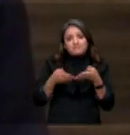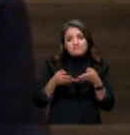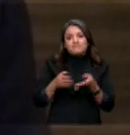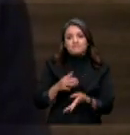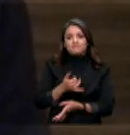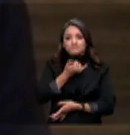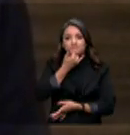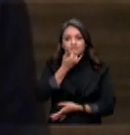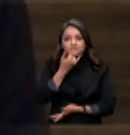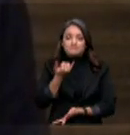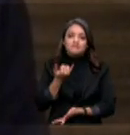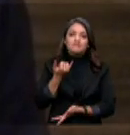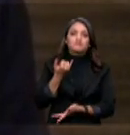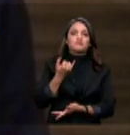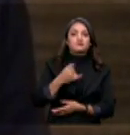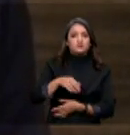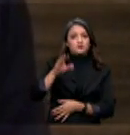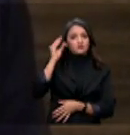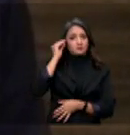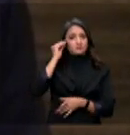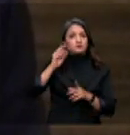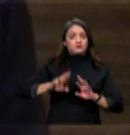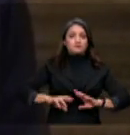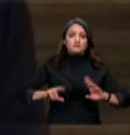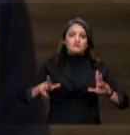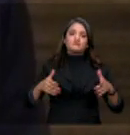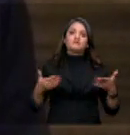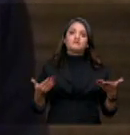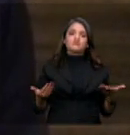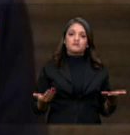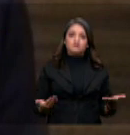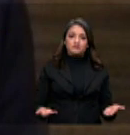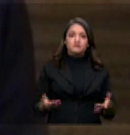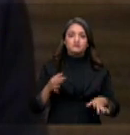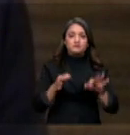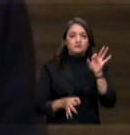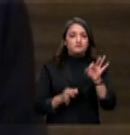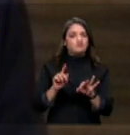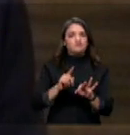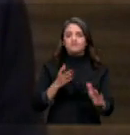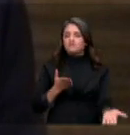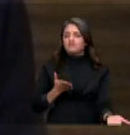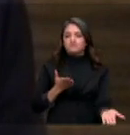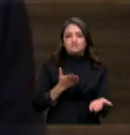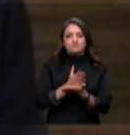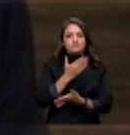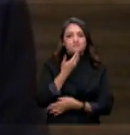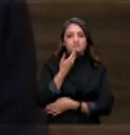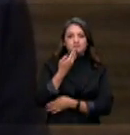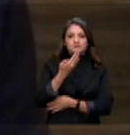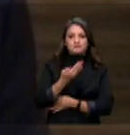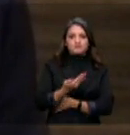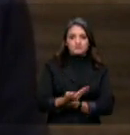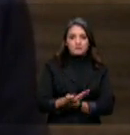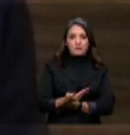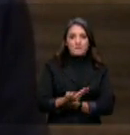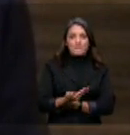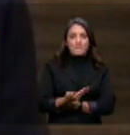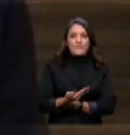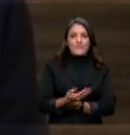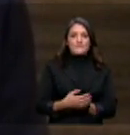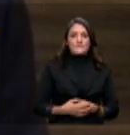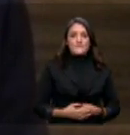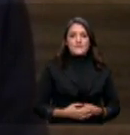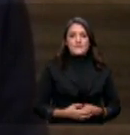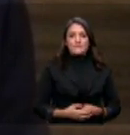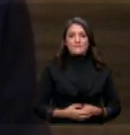entendimentos diversos, eu estou julgando improcedente o pedido, o que, portanto, ainda